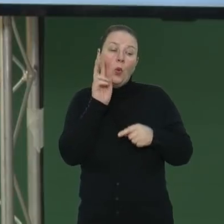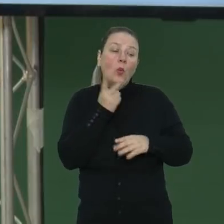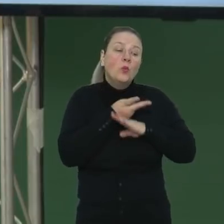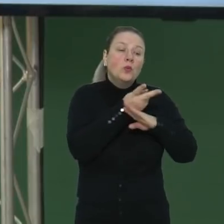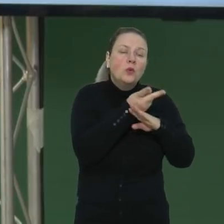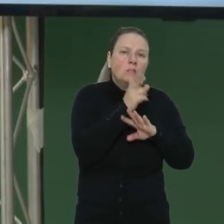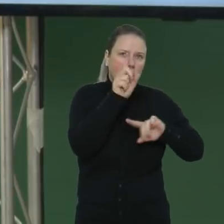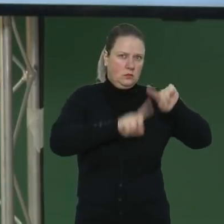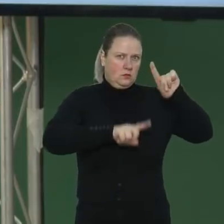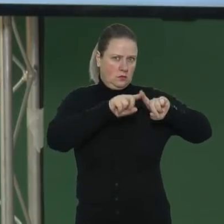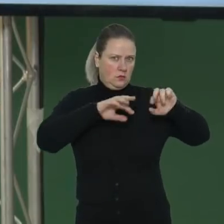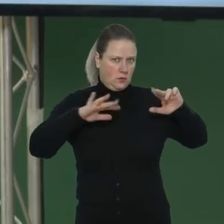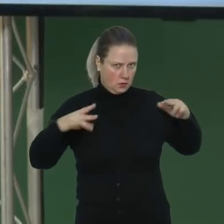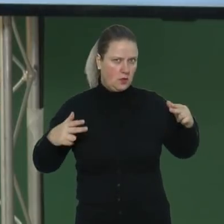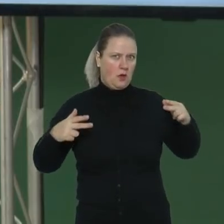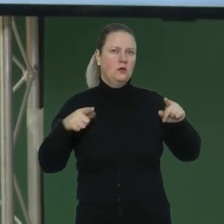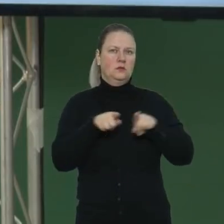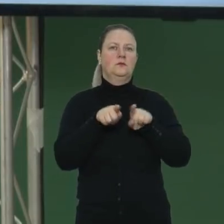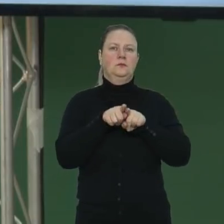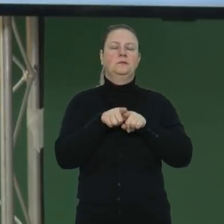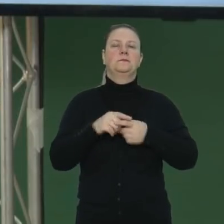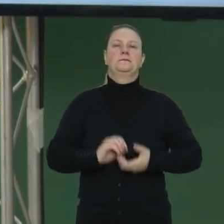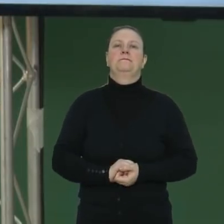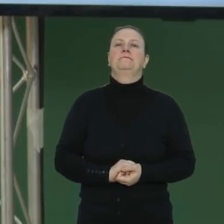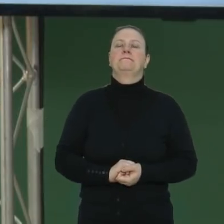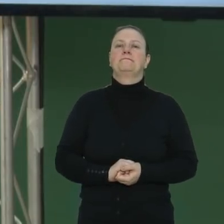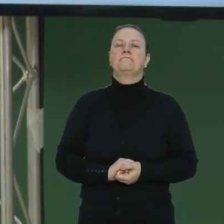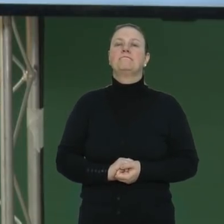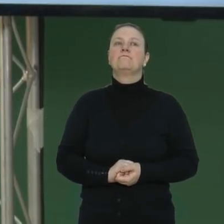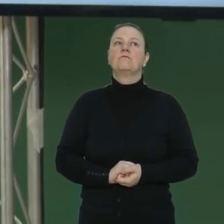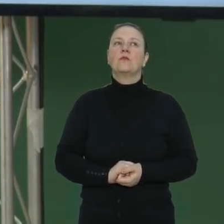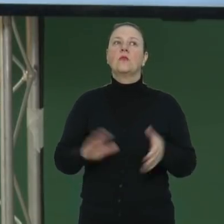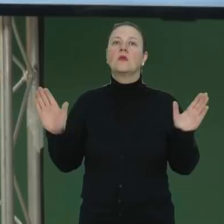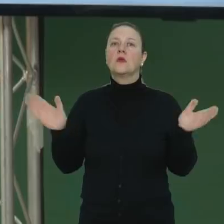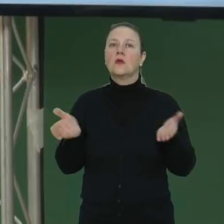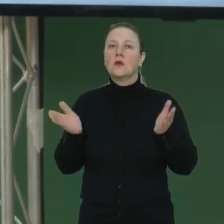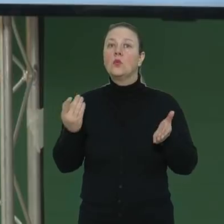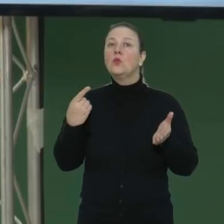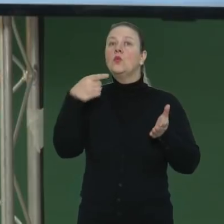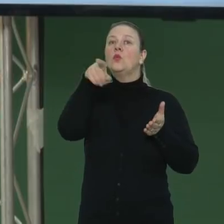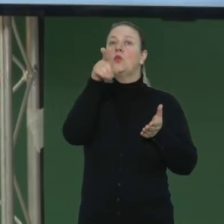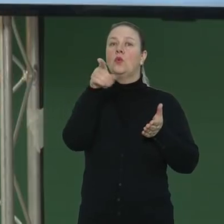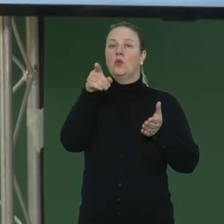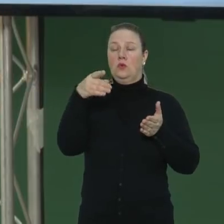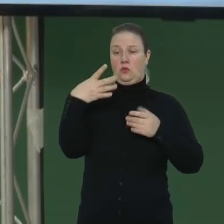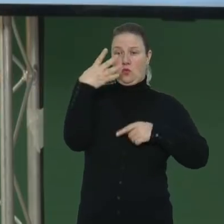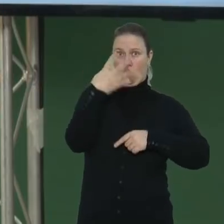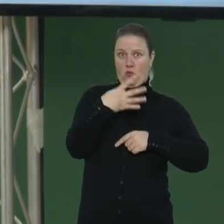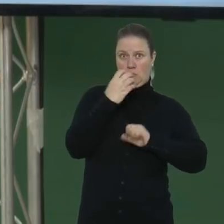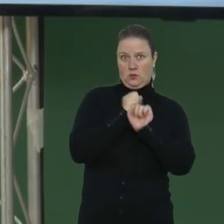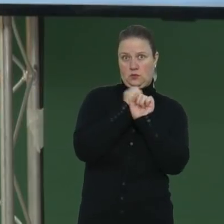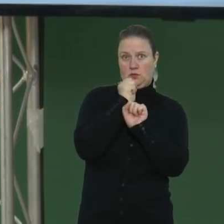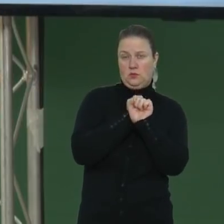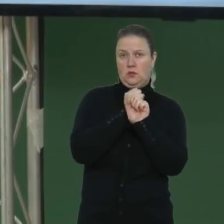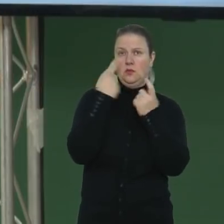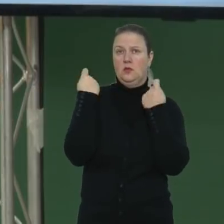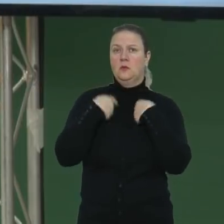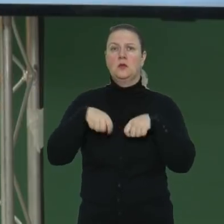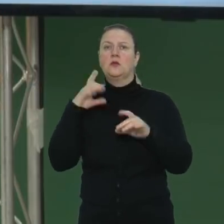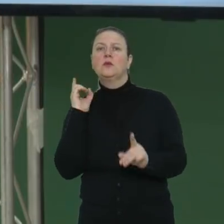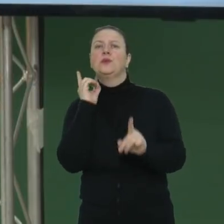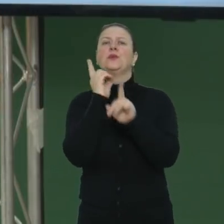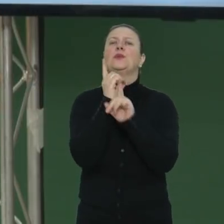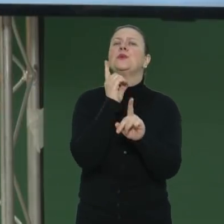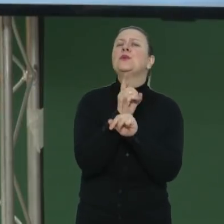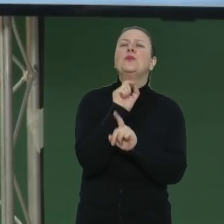bem certinha e bem passo a passo para vocês. Tudo bem? E aqui agora o último, que era o quarto ano, a gente precisava achar, né, qual que era a